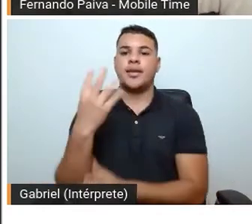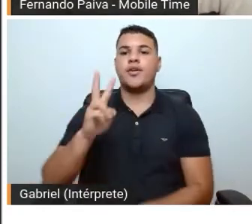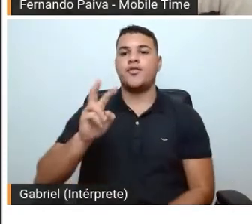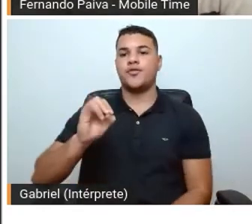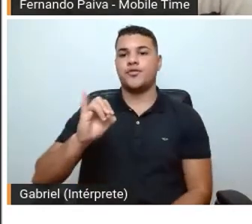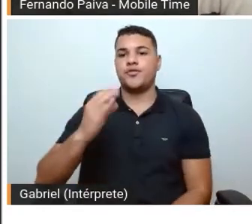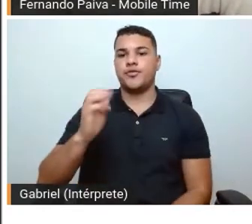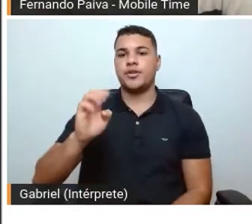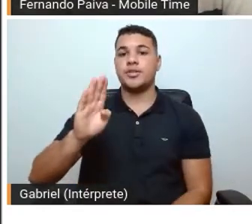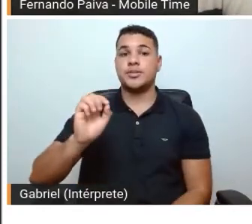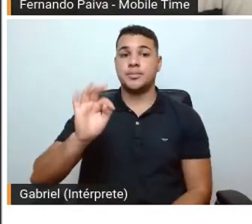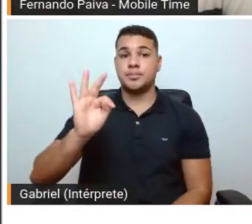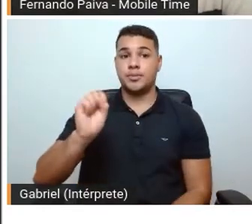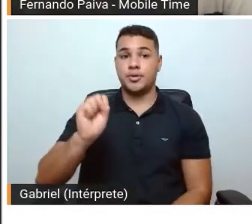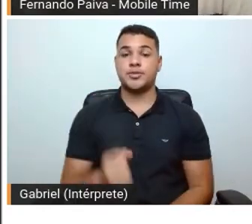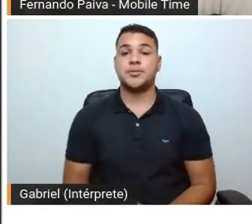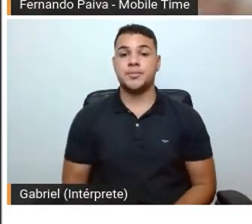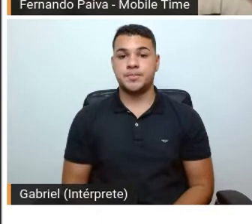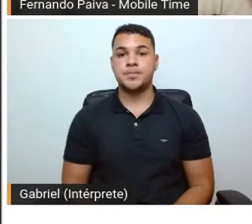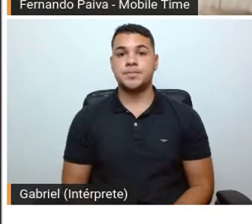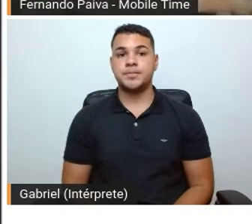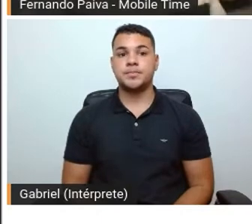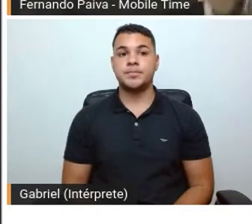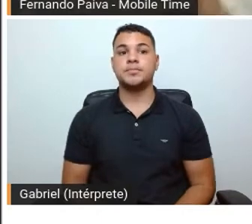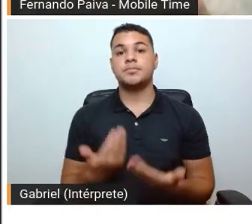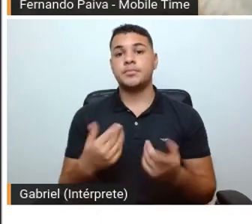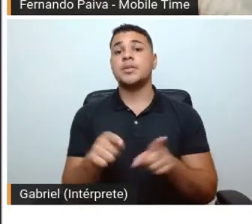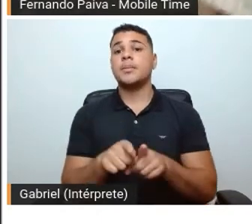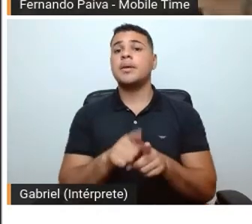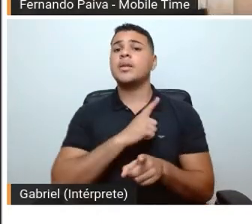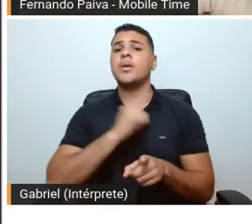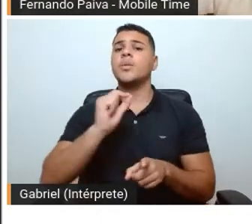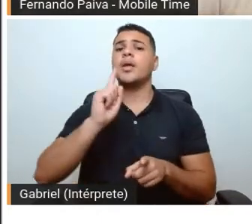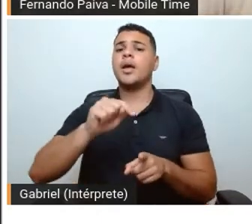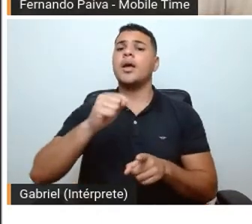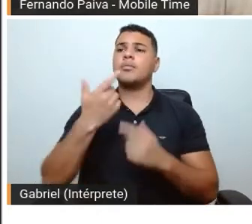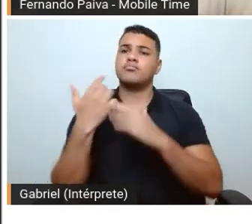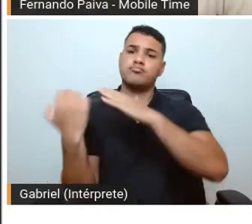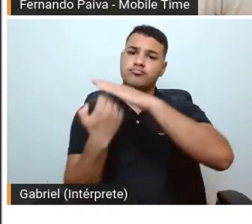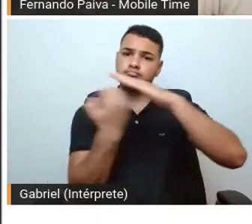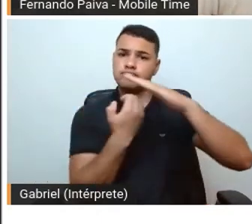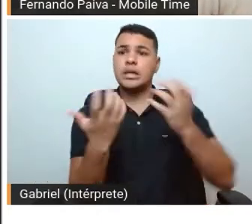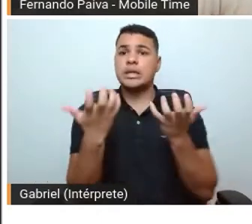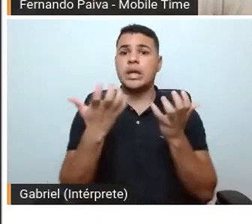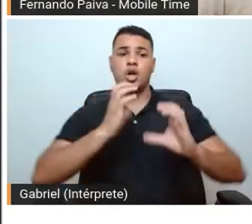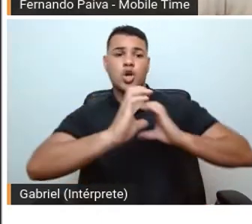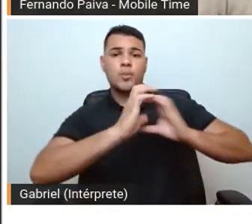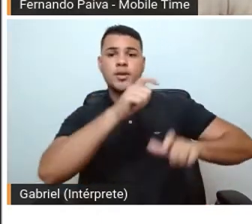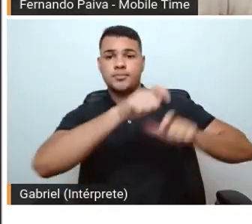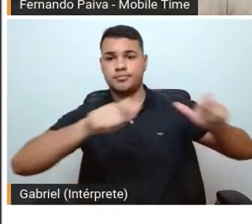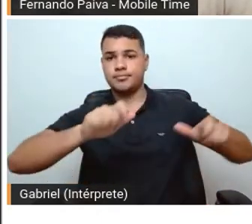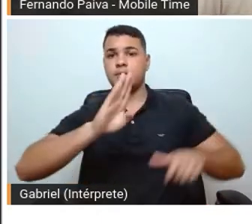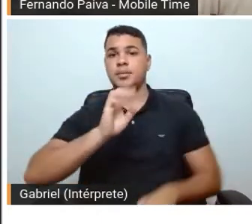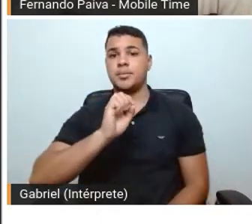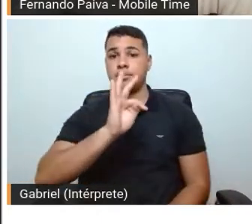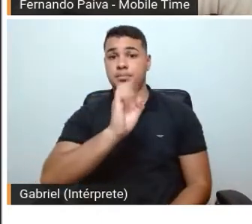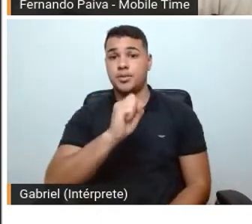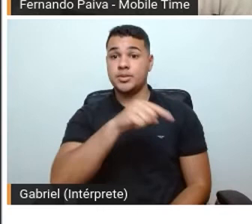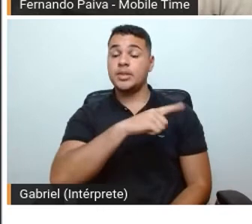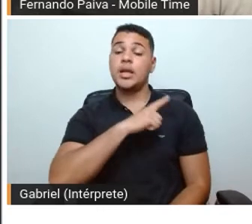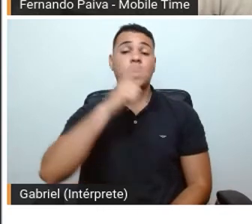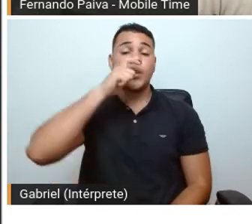e tô vendo do lado das marcas um mês que usam os botes para se comunicar com os clientes também um crescente interesse